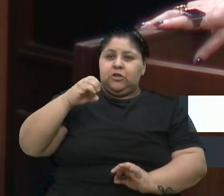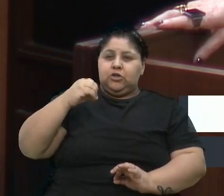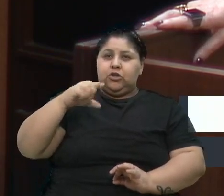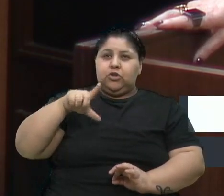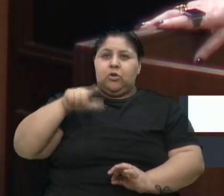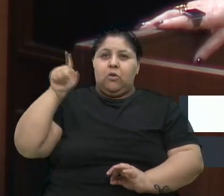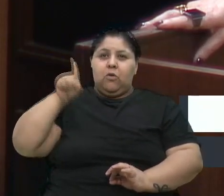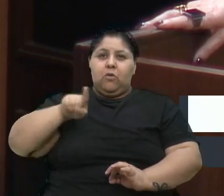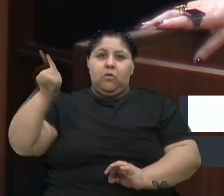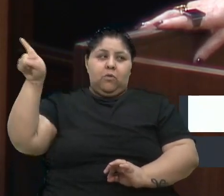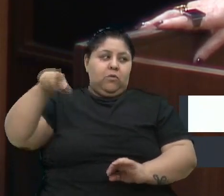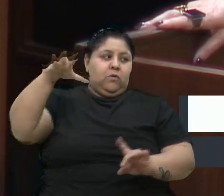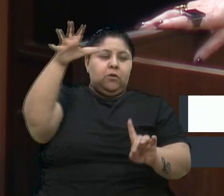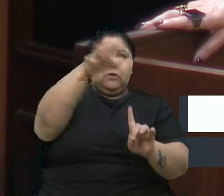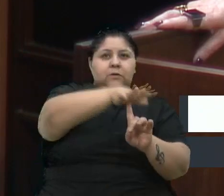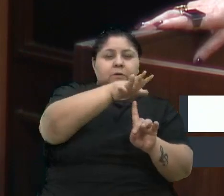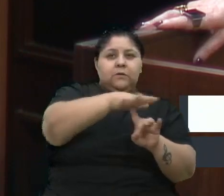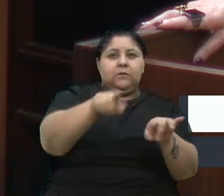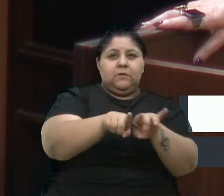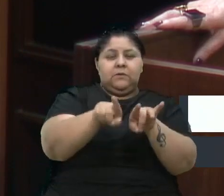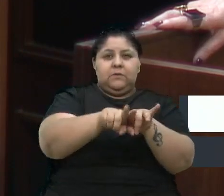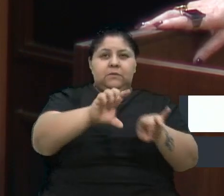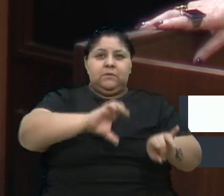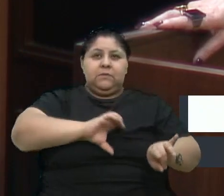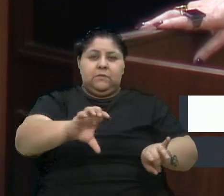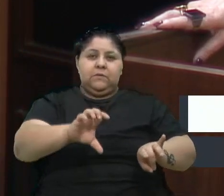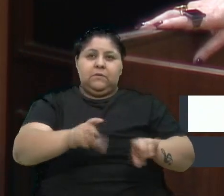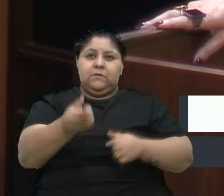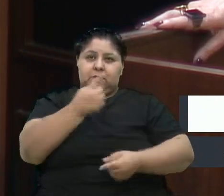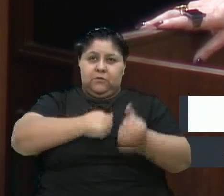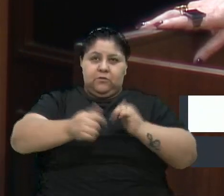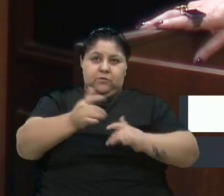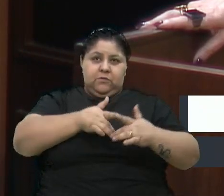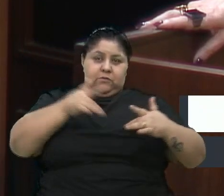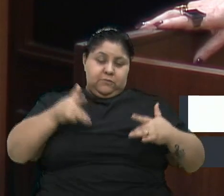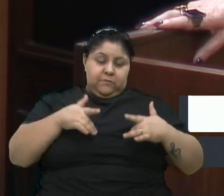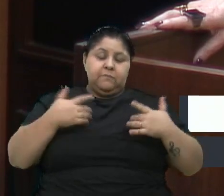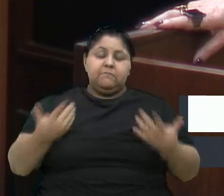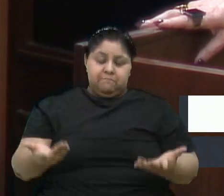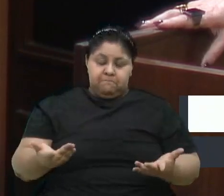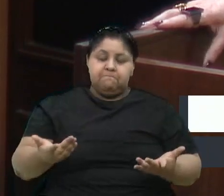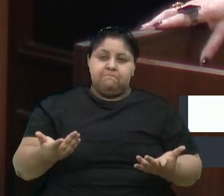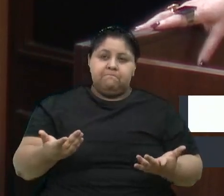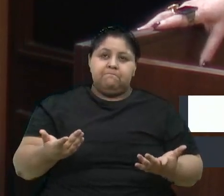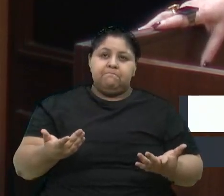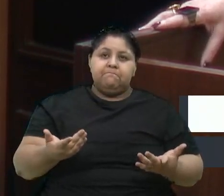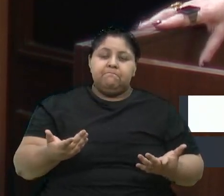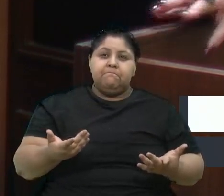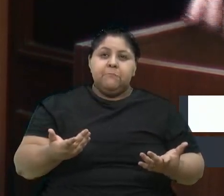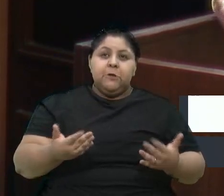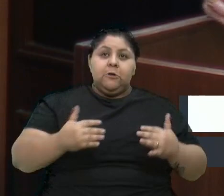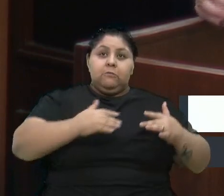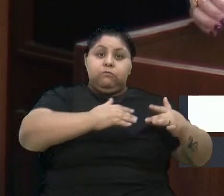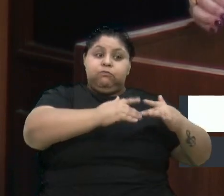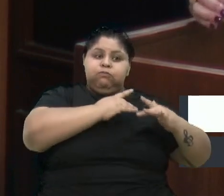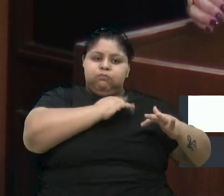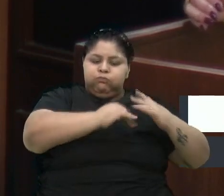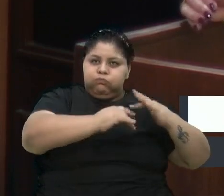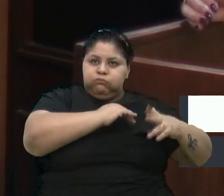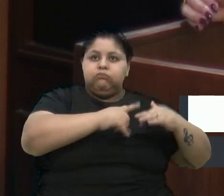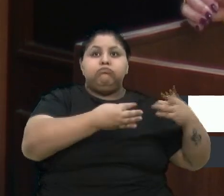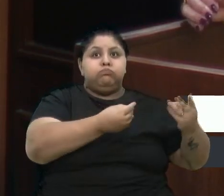e conselheiro estadual da Economia Solidária do Estado do Paraná. Ou seja, foi um movimento